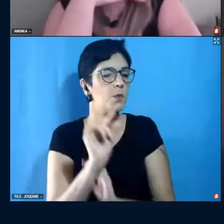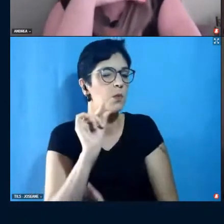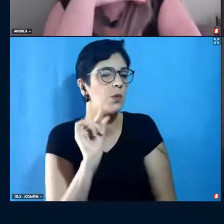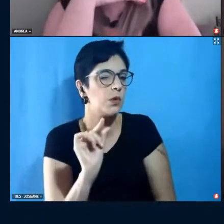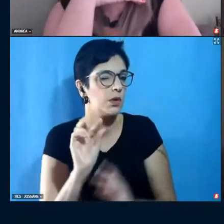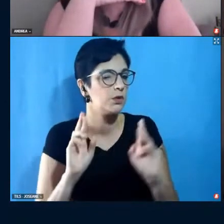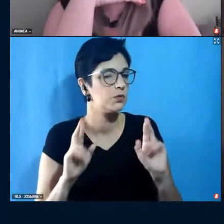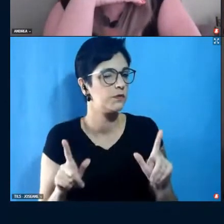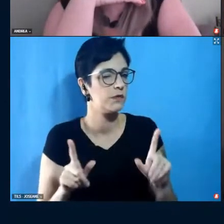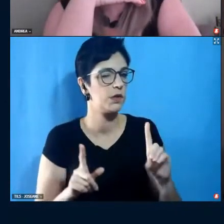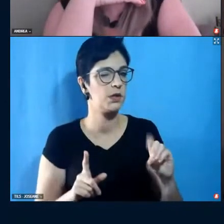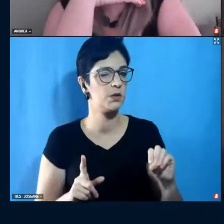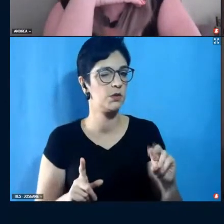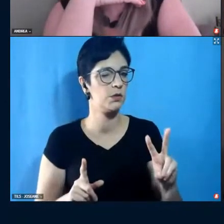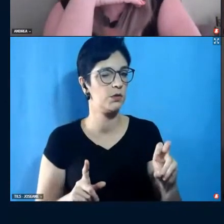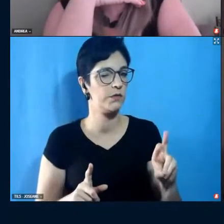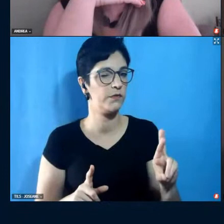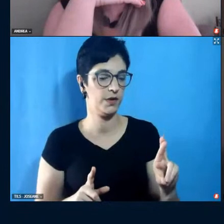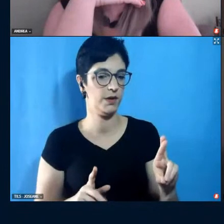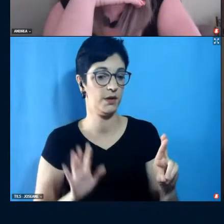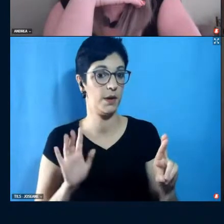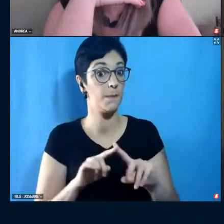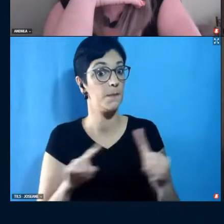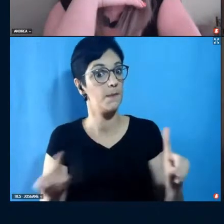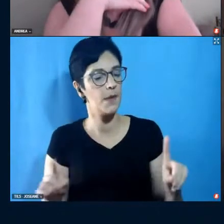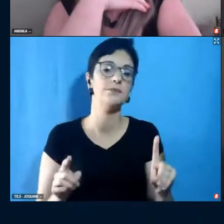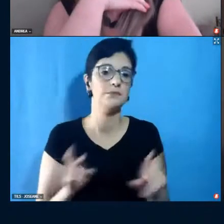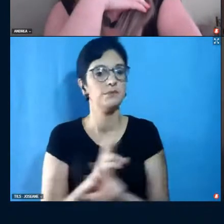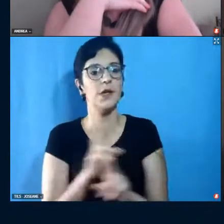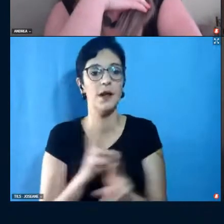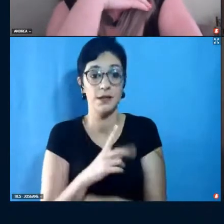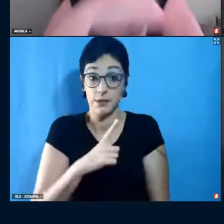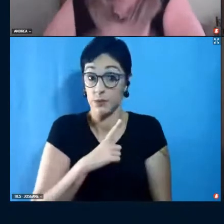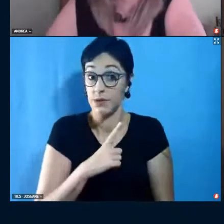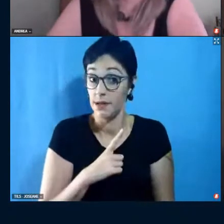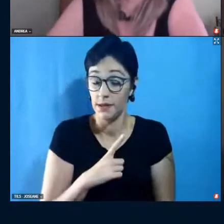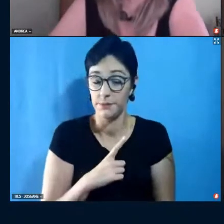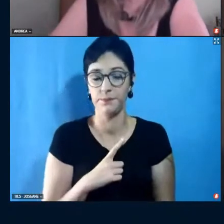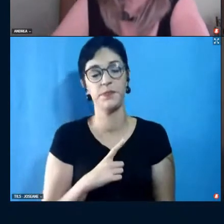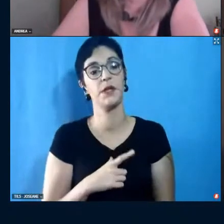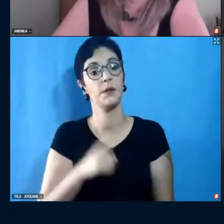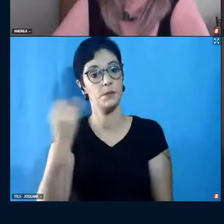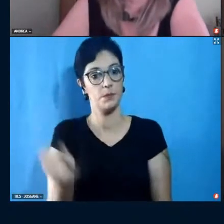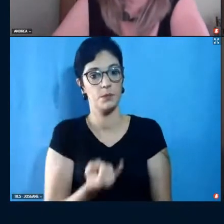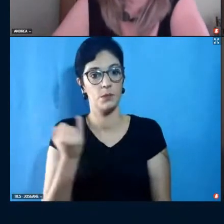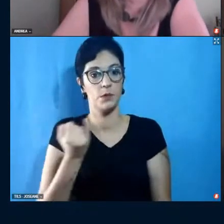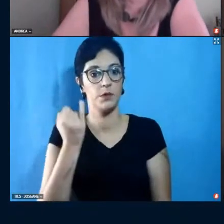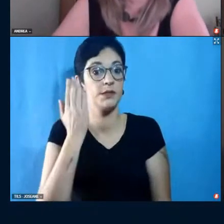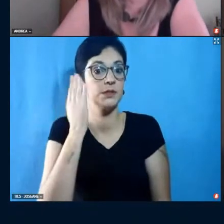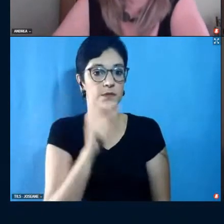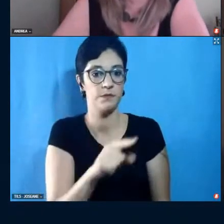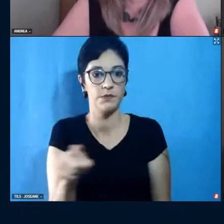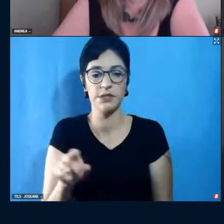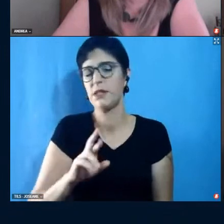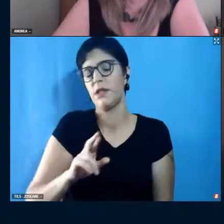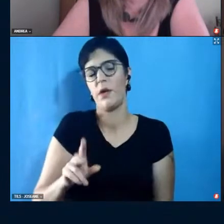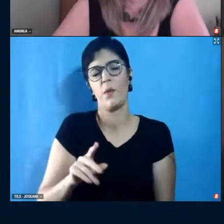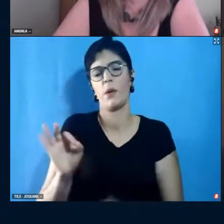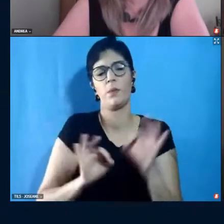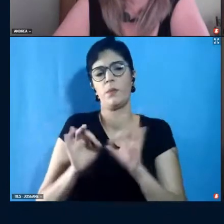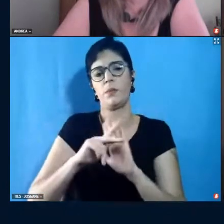diferente da do Dover, mas vai na direção dele e é muito importante saber disso de vocês. Não é uma pergunta para os projetos, que